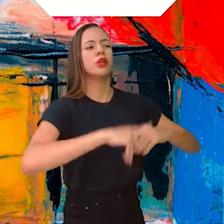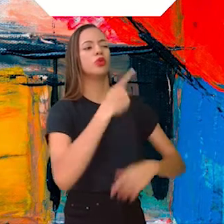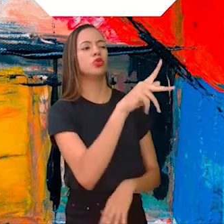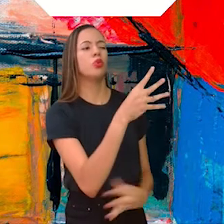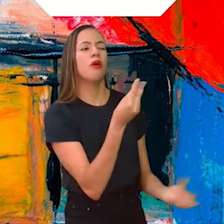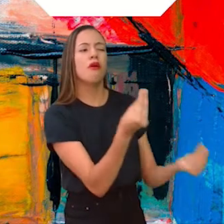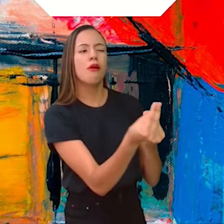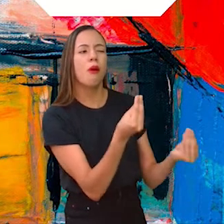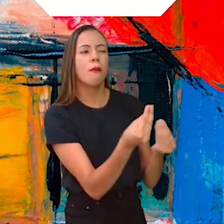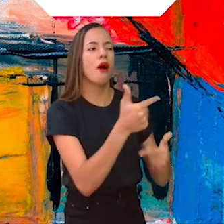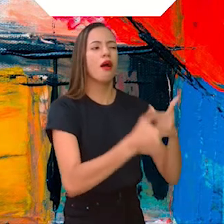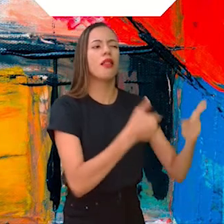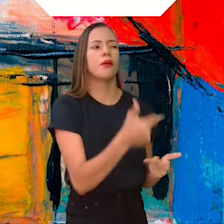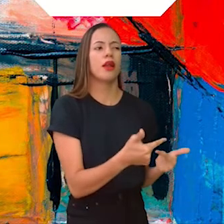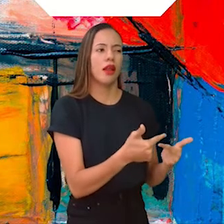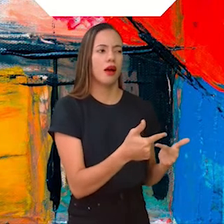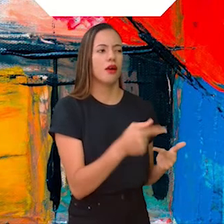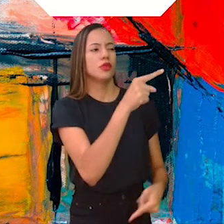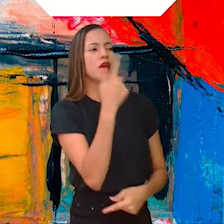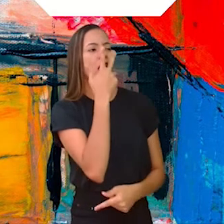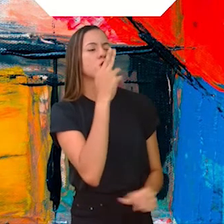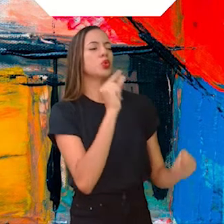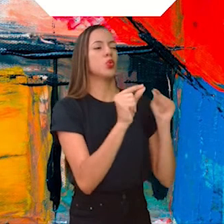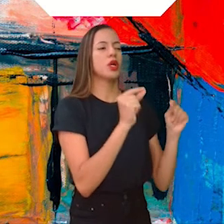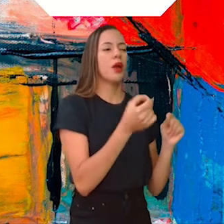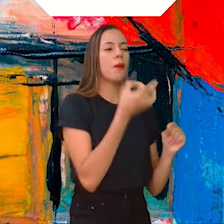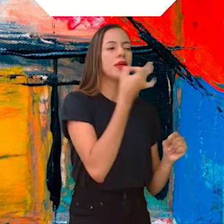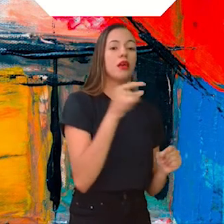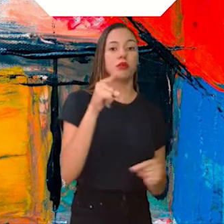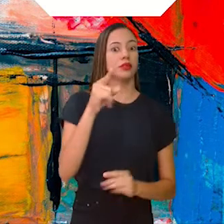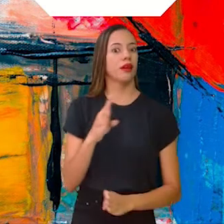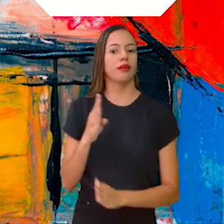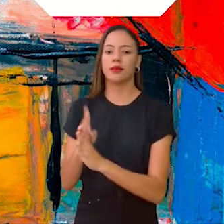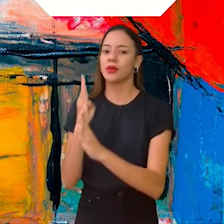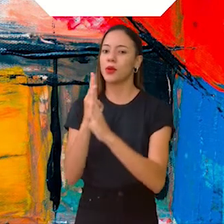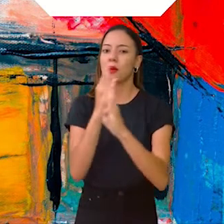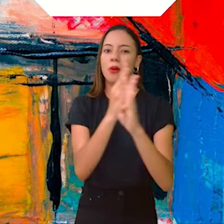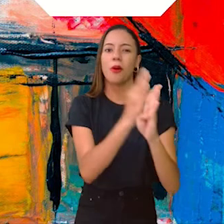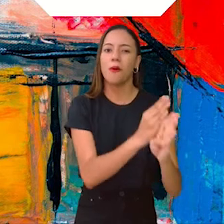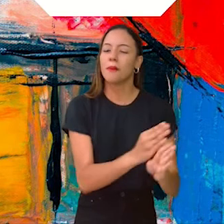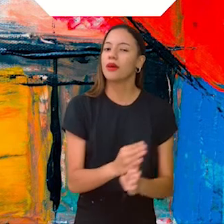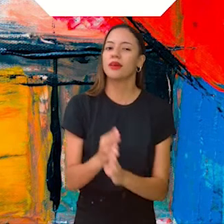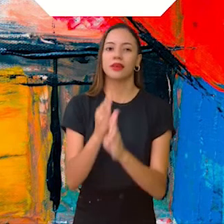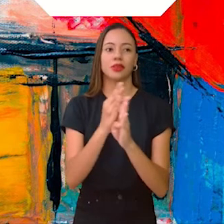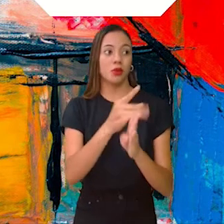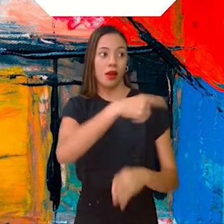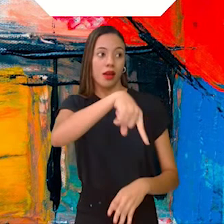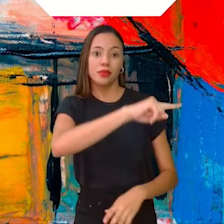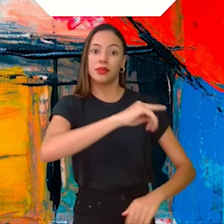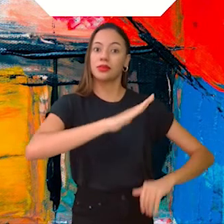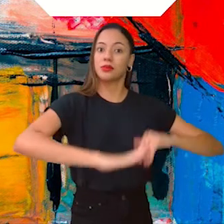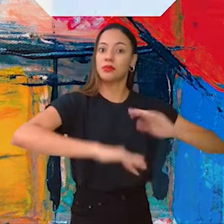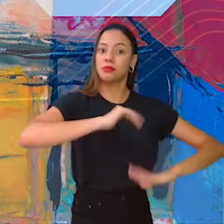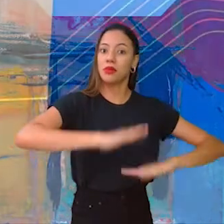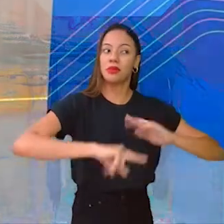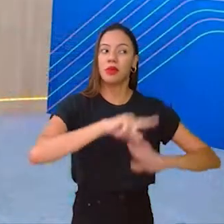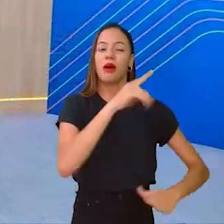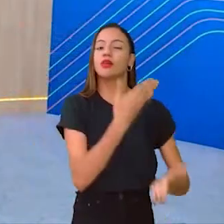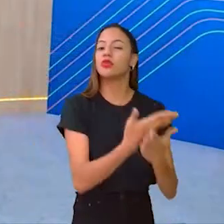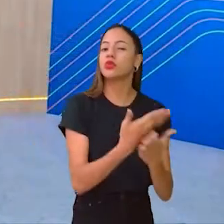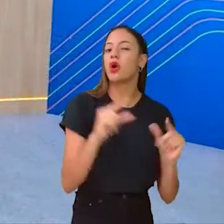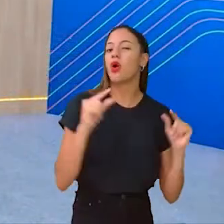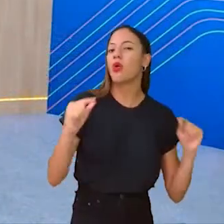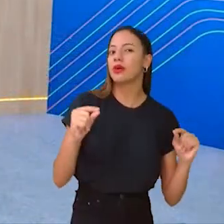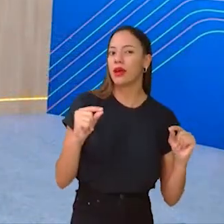aí, o que é que você acha? E assim você vai descobrindo, né, o que é que realmente essas pessoas fazem, estudam e quais as